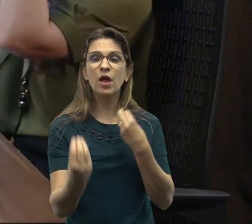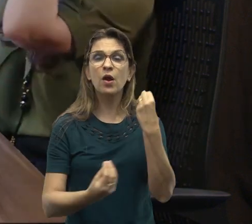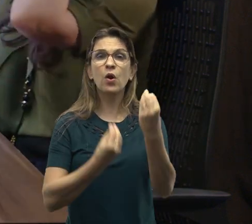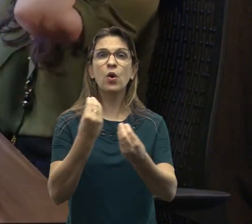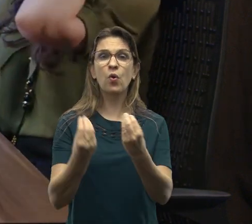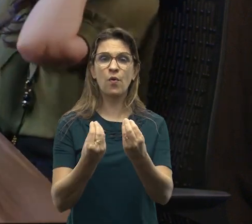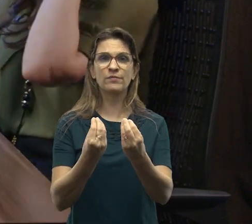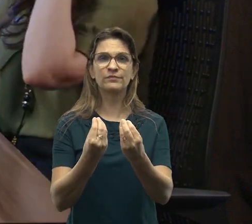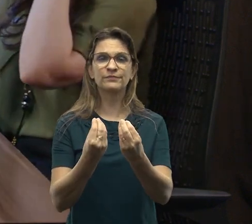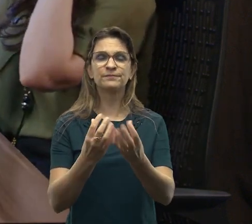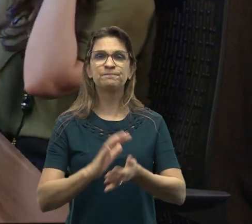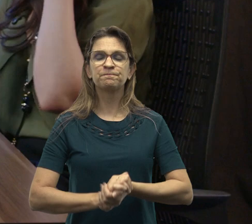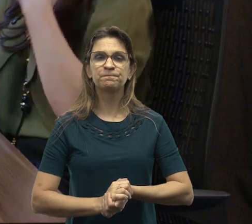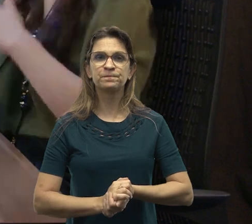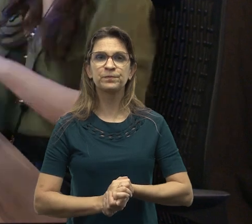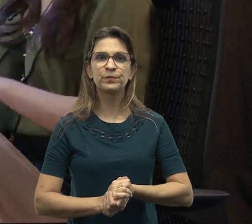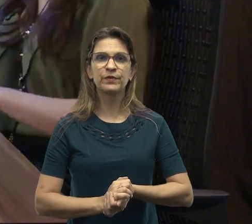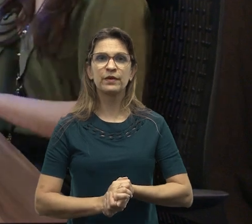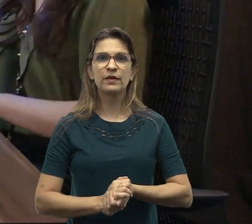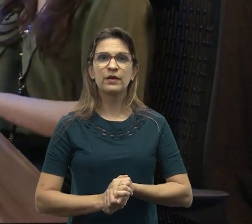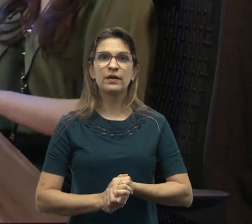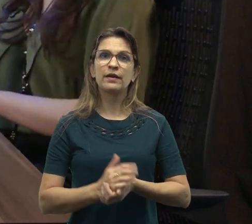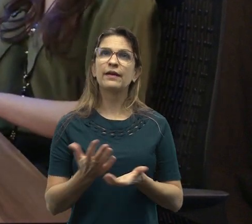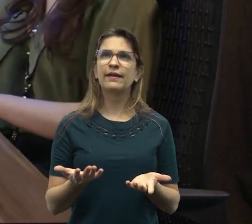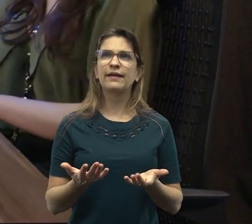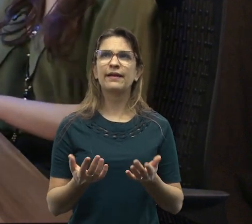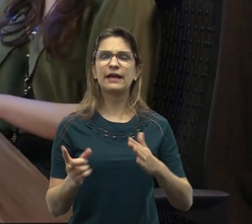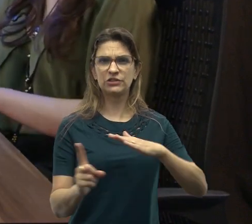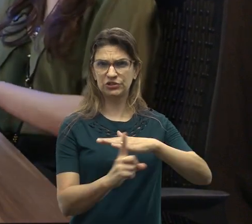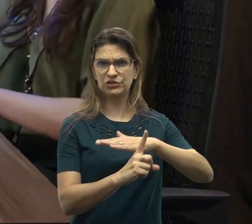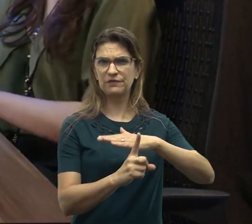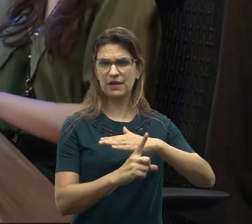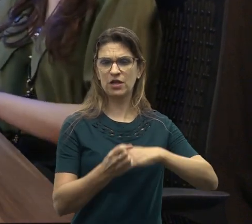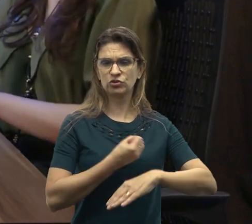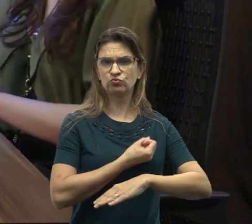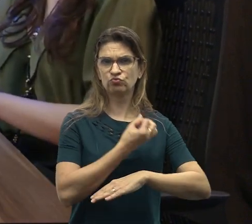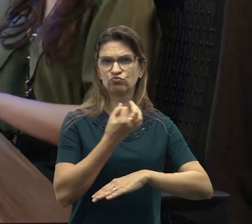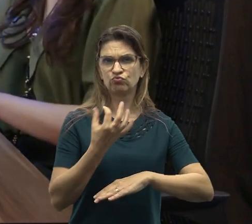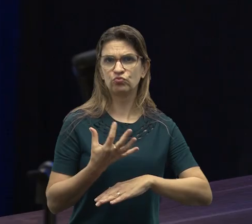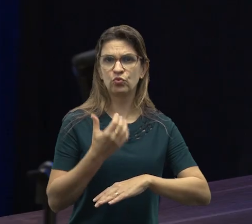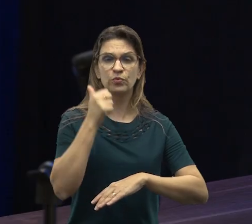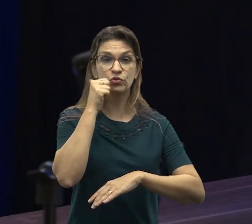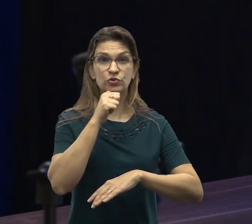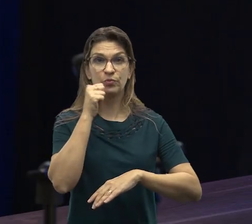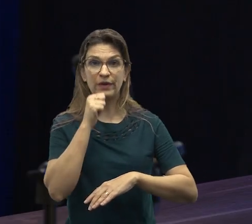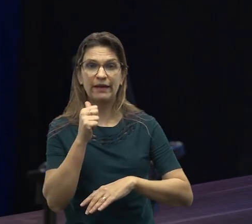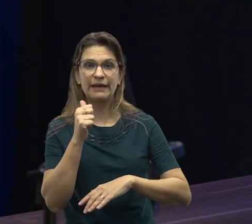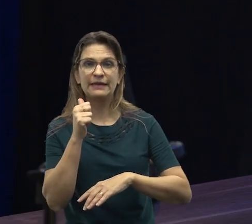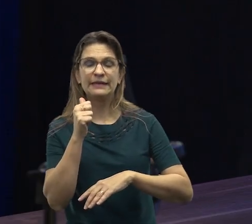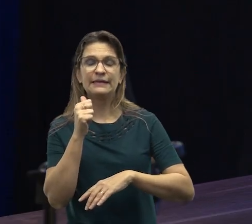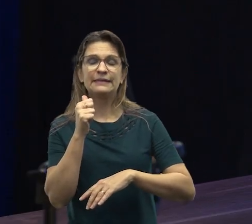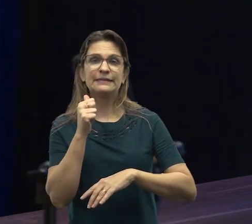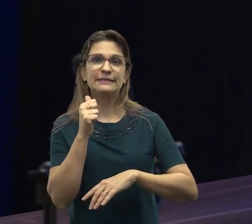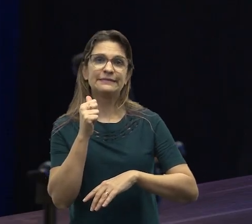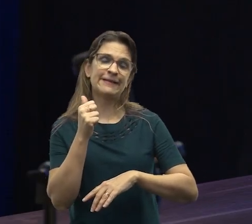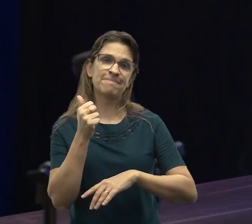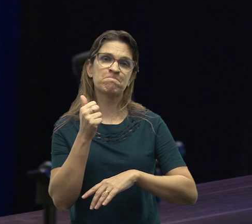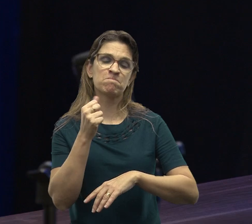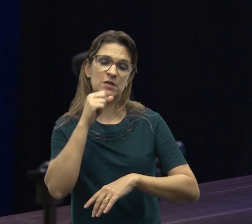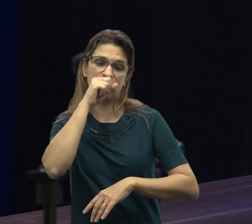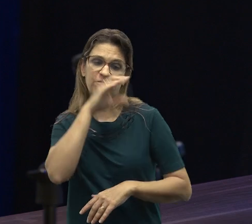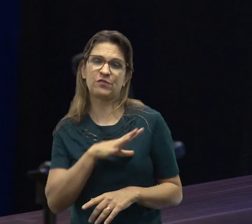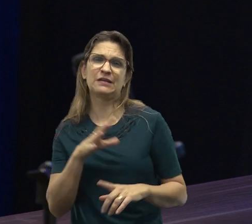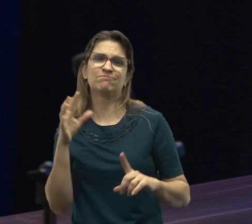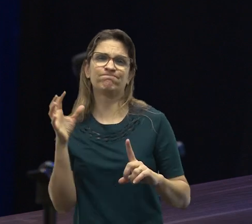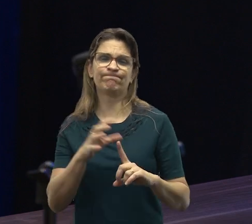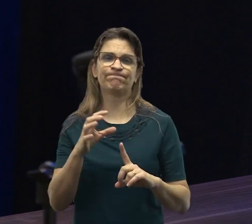vê muitas queixas. Bom, a gente atende um número razoável de mulheres que são agredidas, né? E a gente tem, no nosso caso, a gente vê